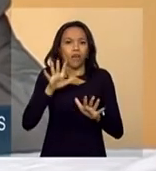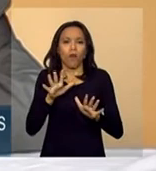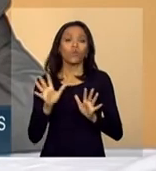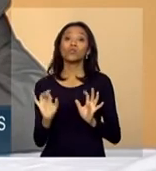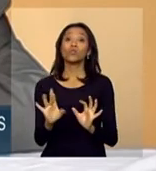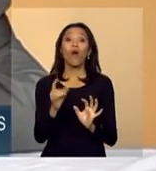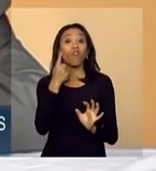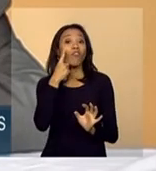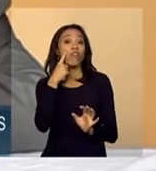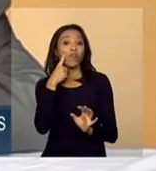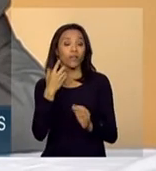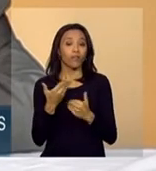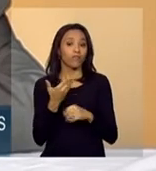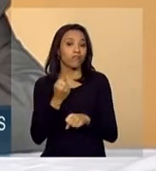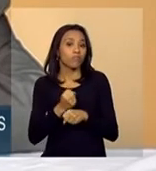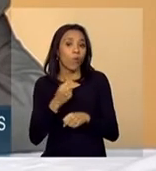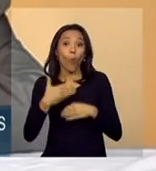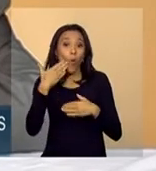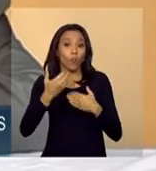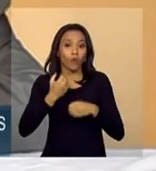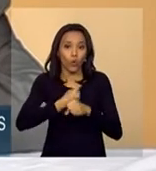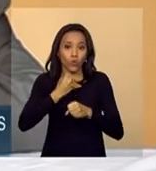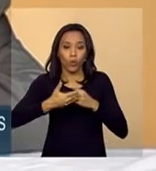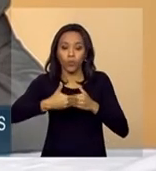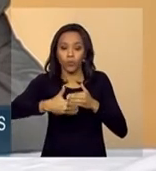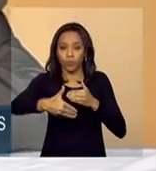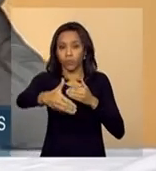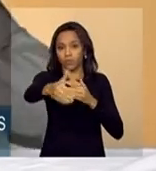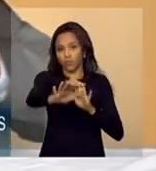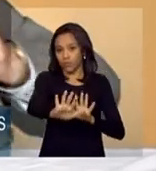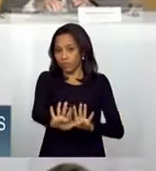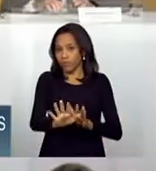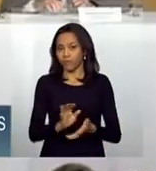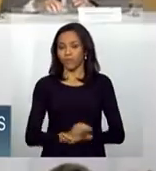de previsibilidade no entorno, nas obras viárias que estão sendo feitas.